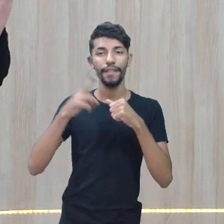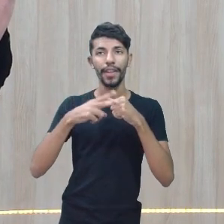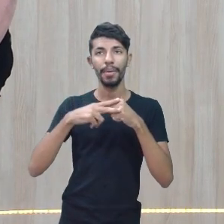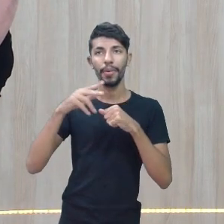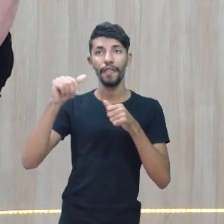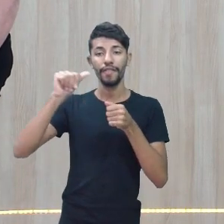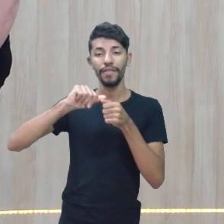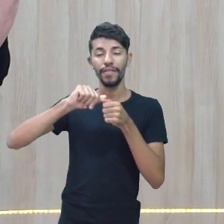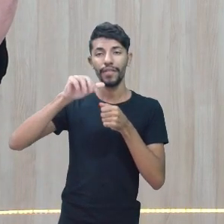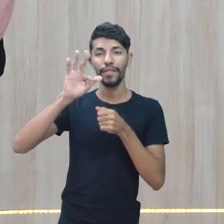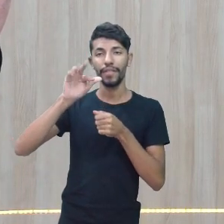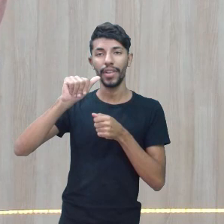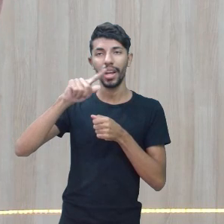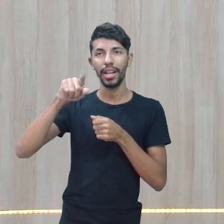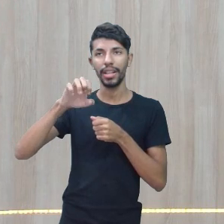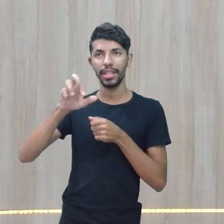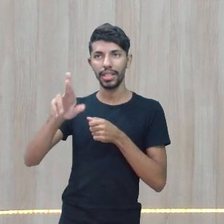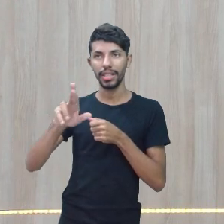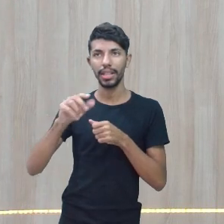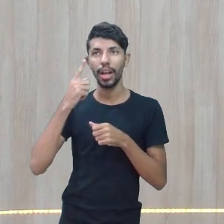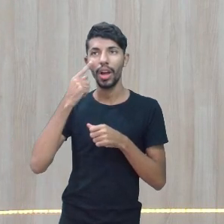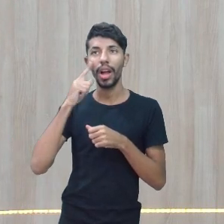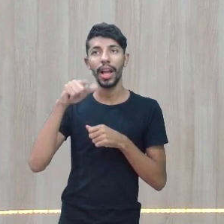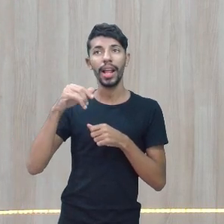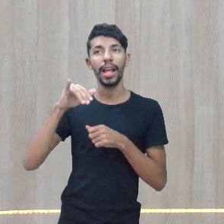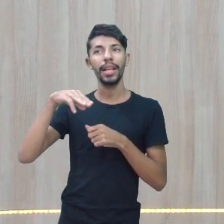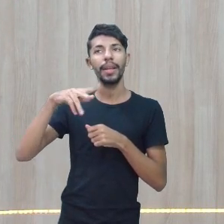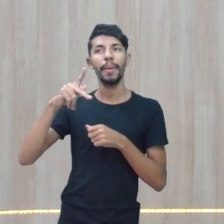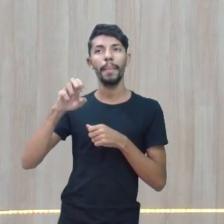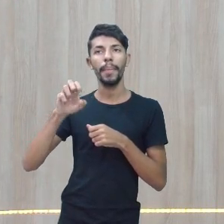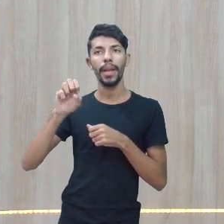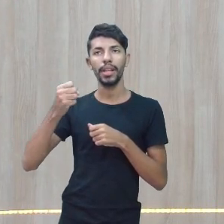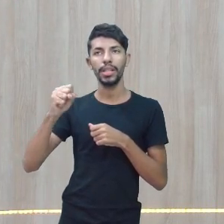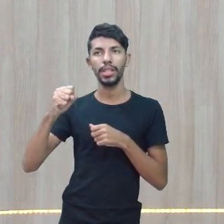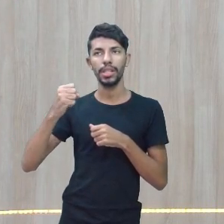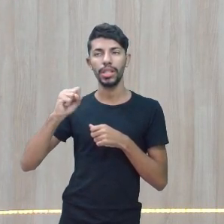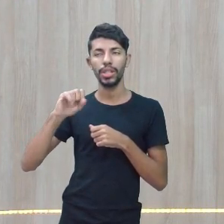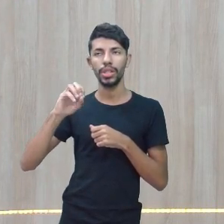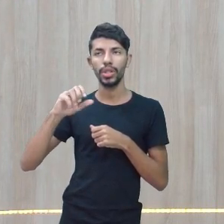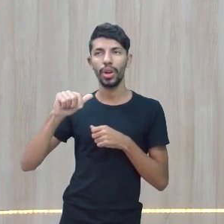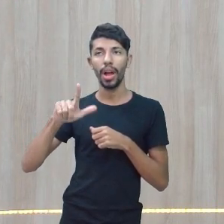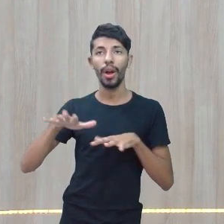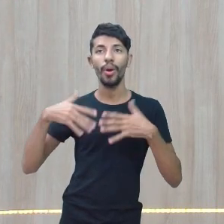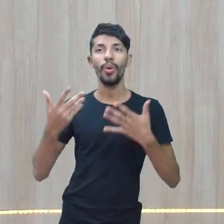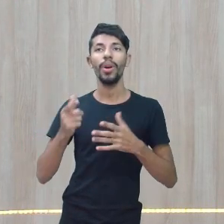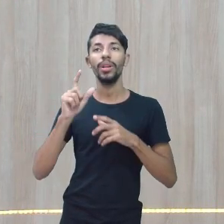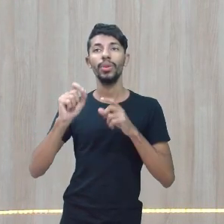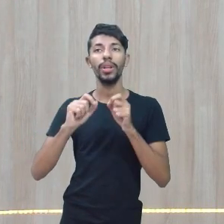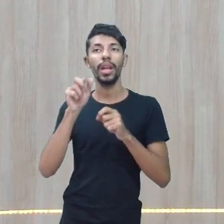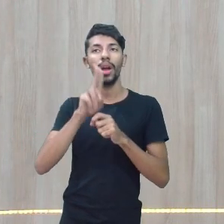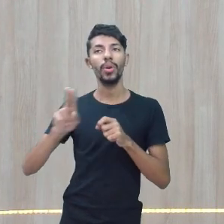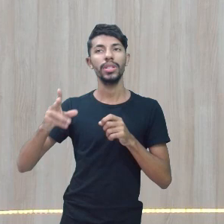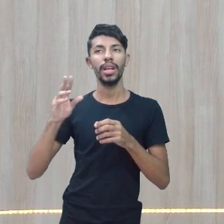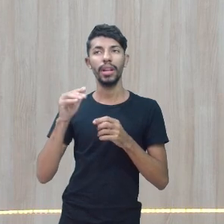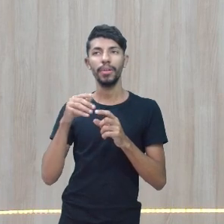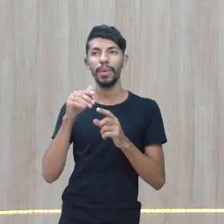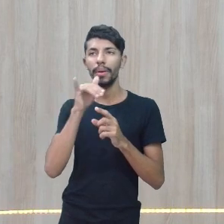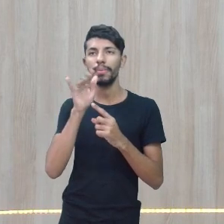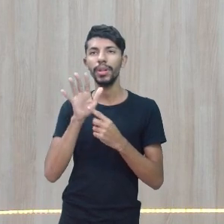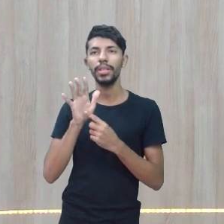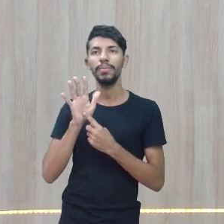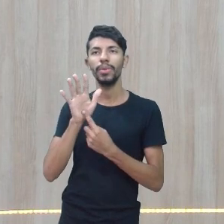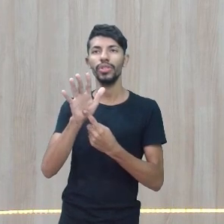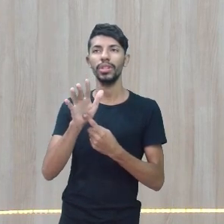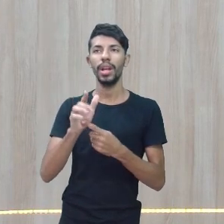tempo transcorrido ou a transcorrer. Nesses casos, como ele não tem sujeito, fica